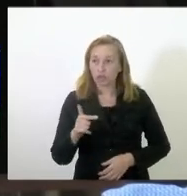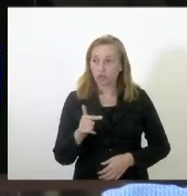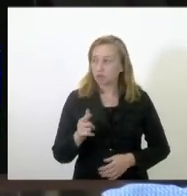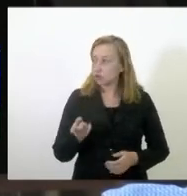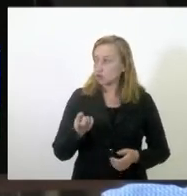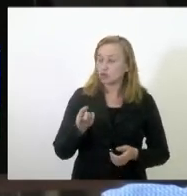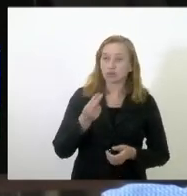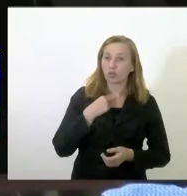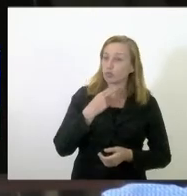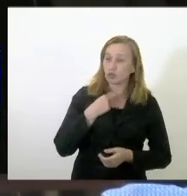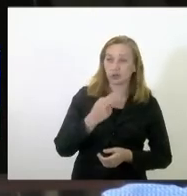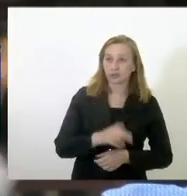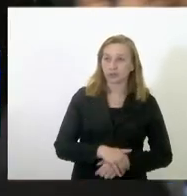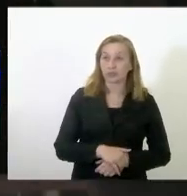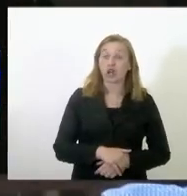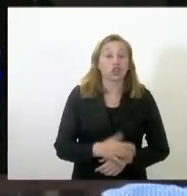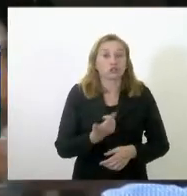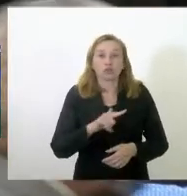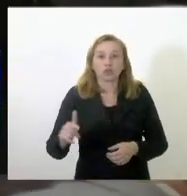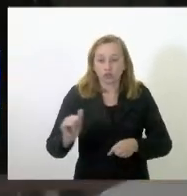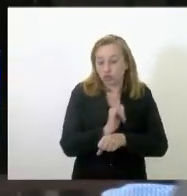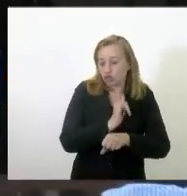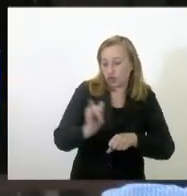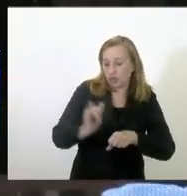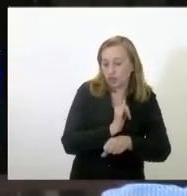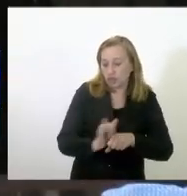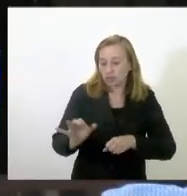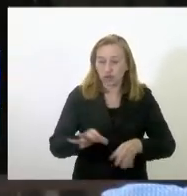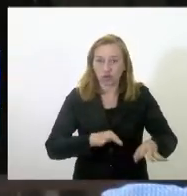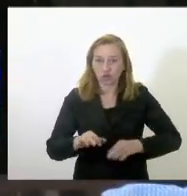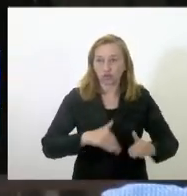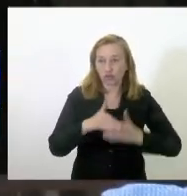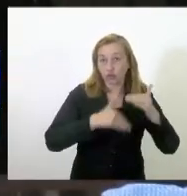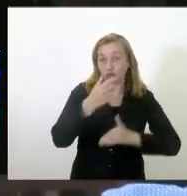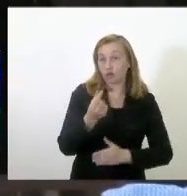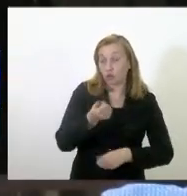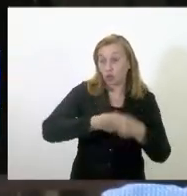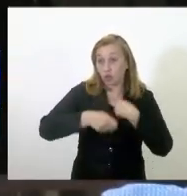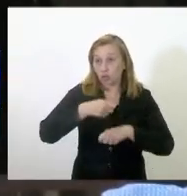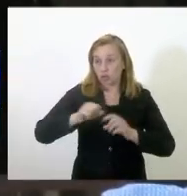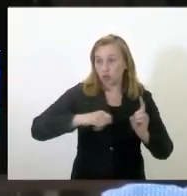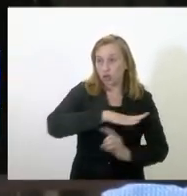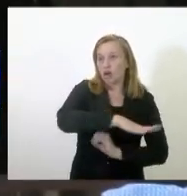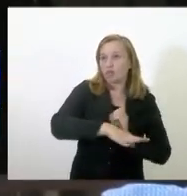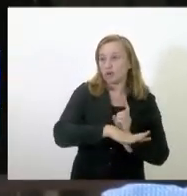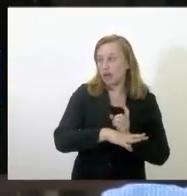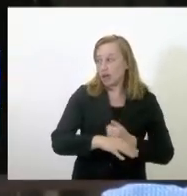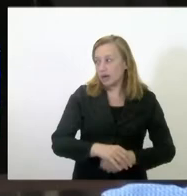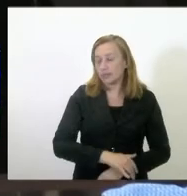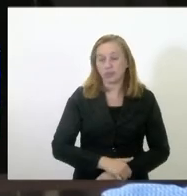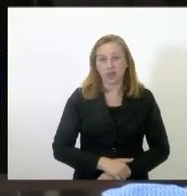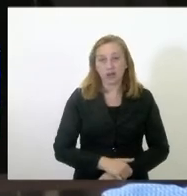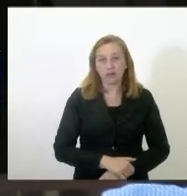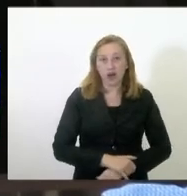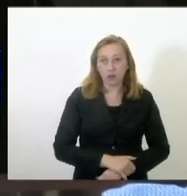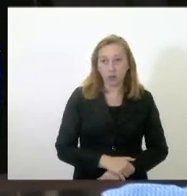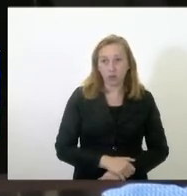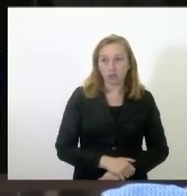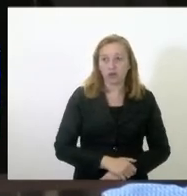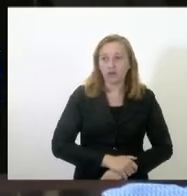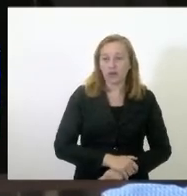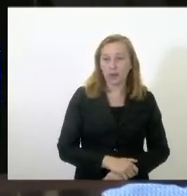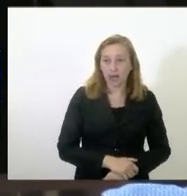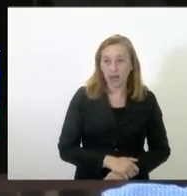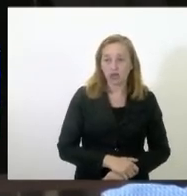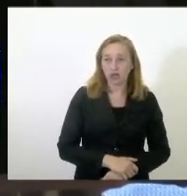não existe um plano estratégico de desenvolvimento econômico e social do Estado do Rio de Janeiro.